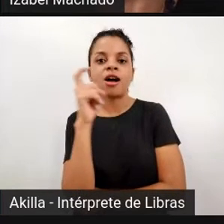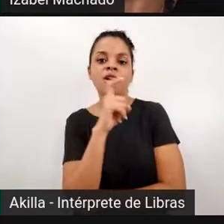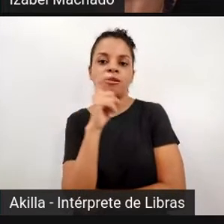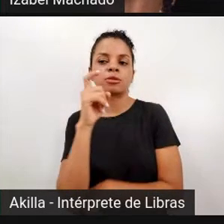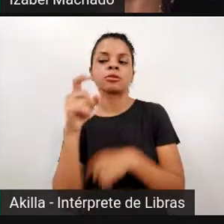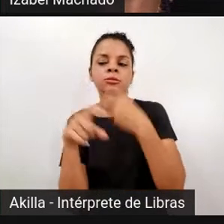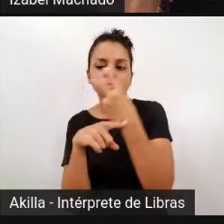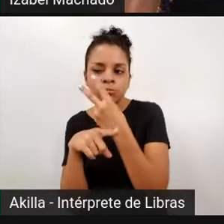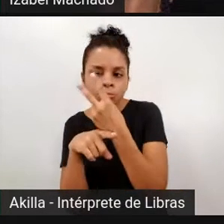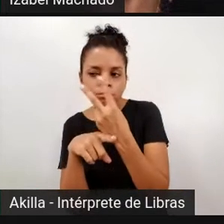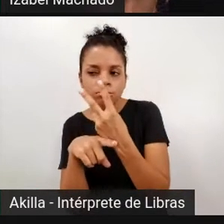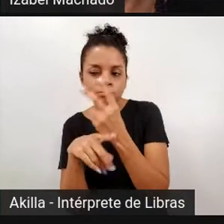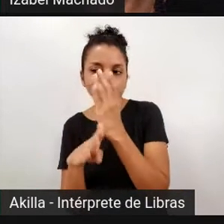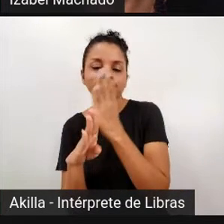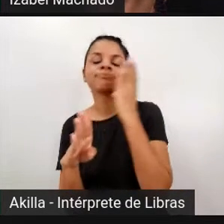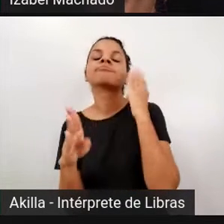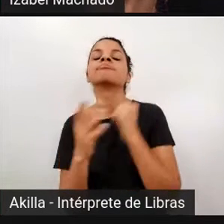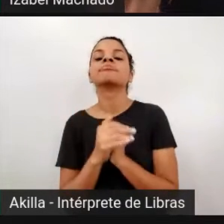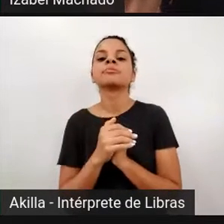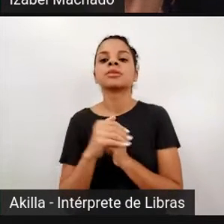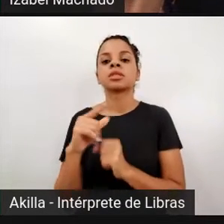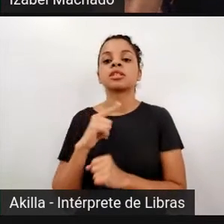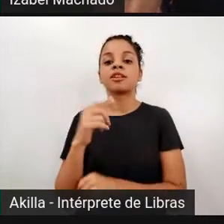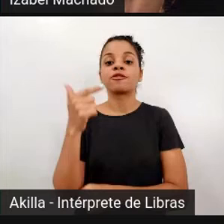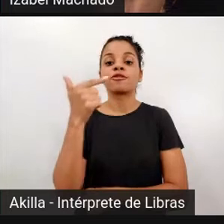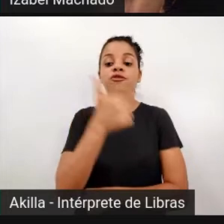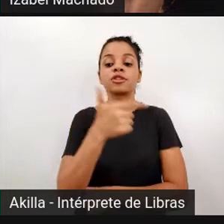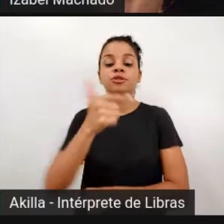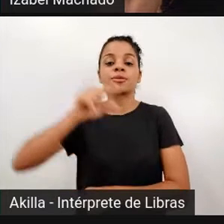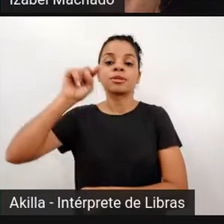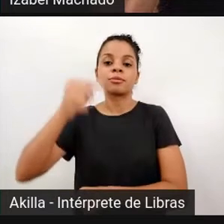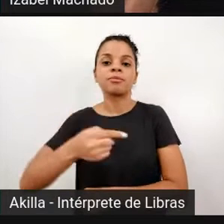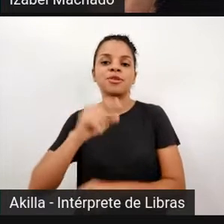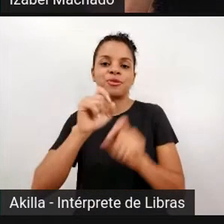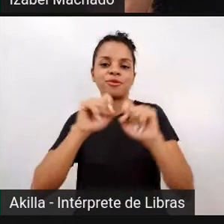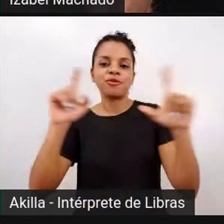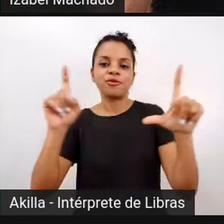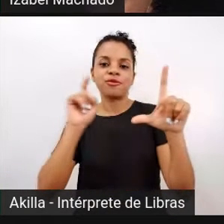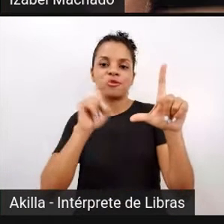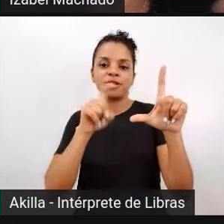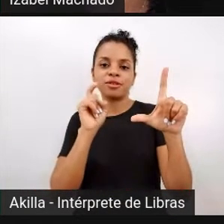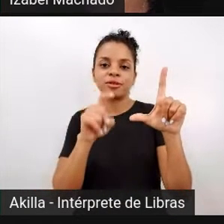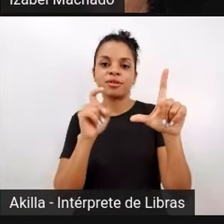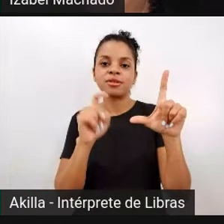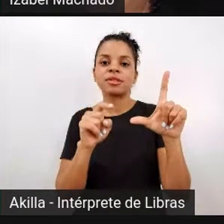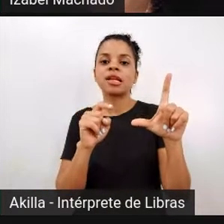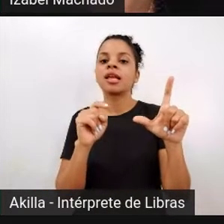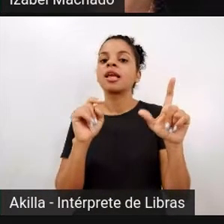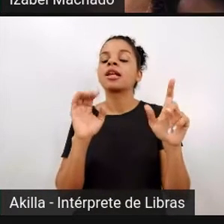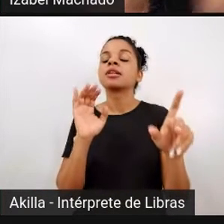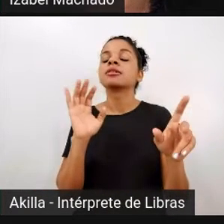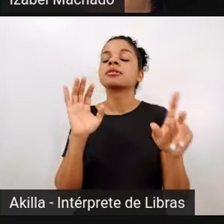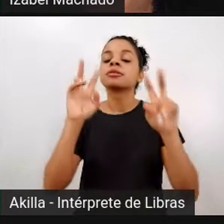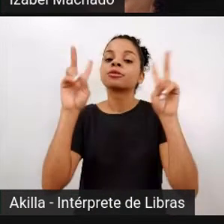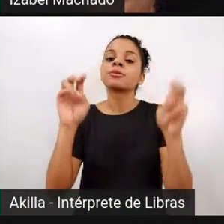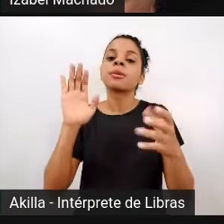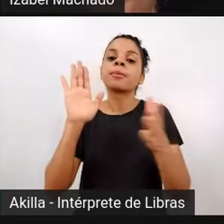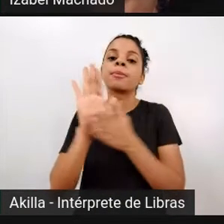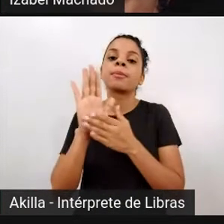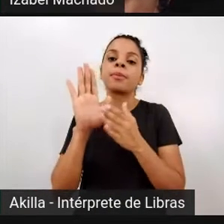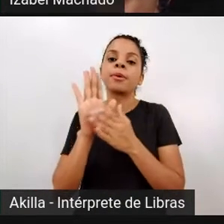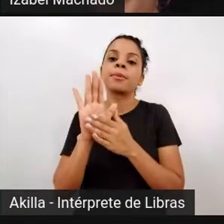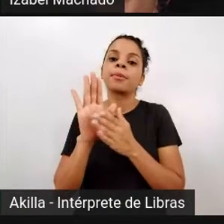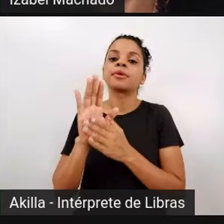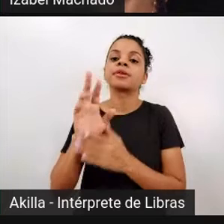pelo Comprove, que teve mais de 22 mil visualizações e se referia a uma possível proposta de reforma do